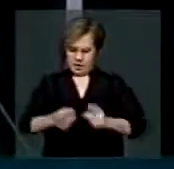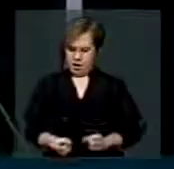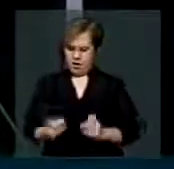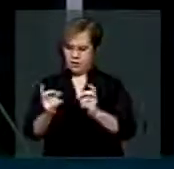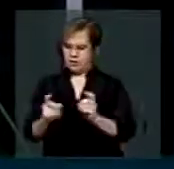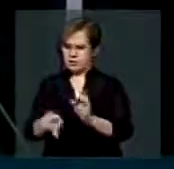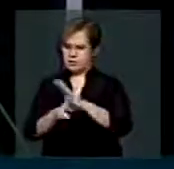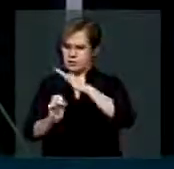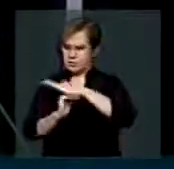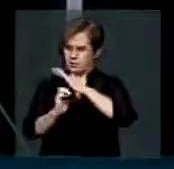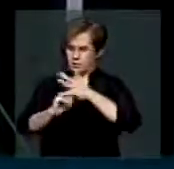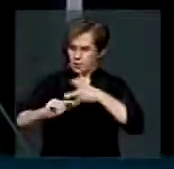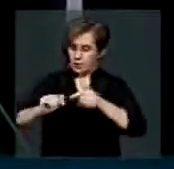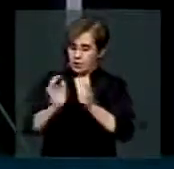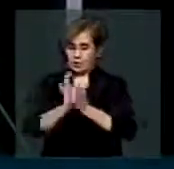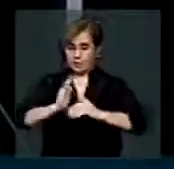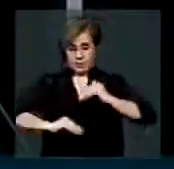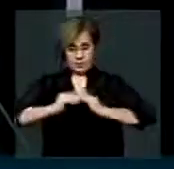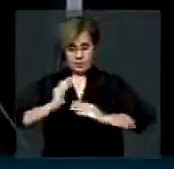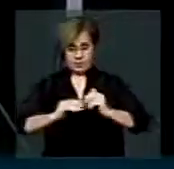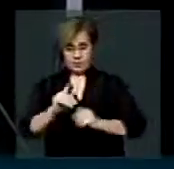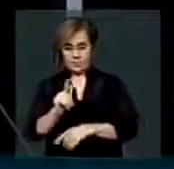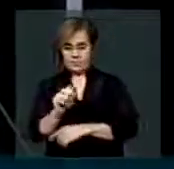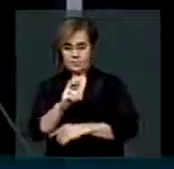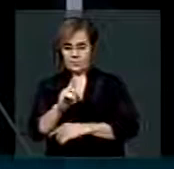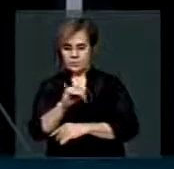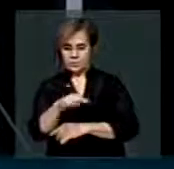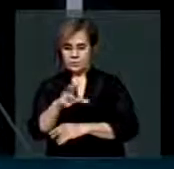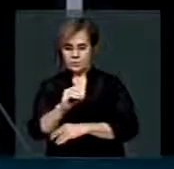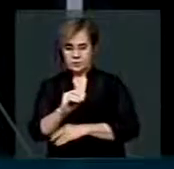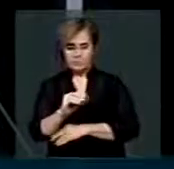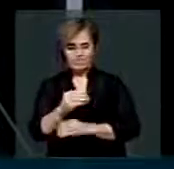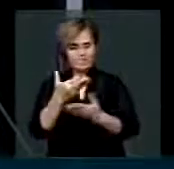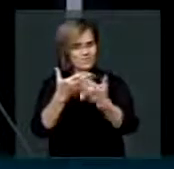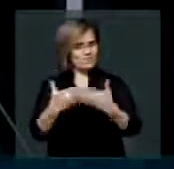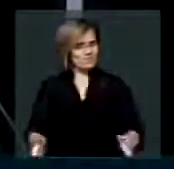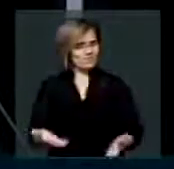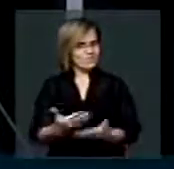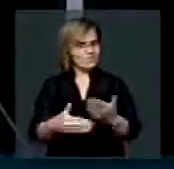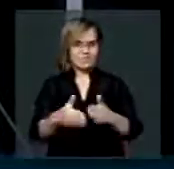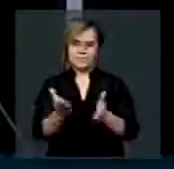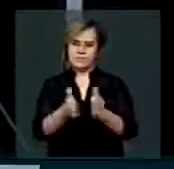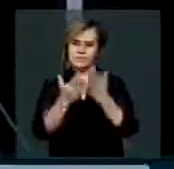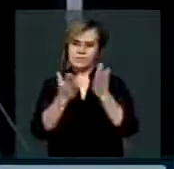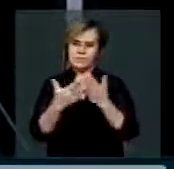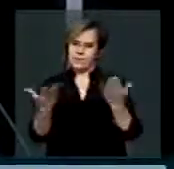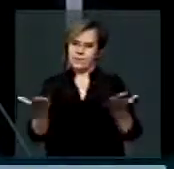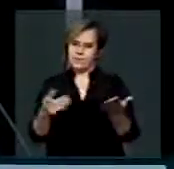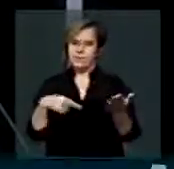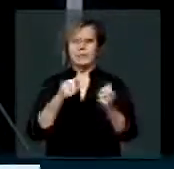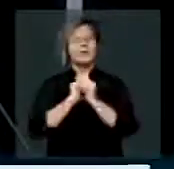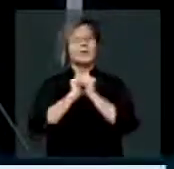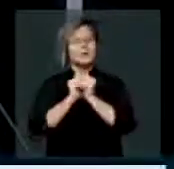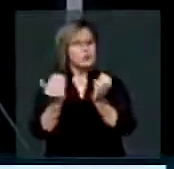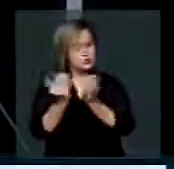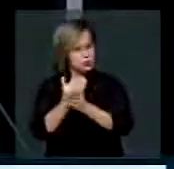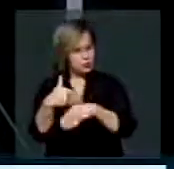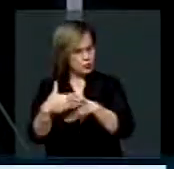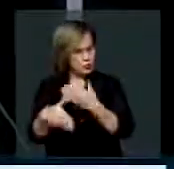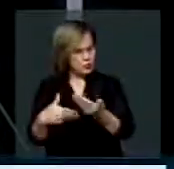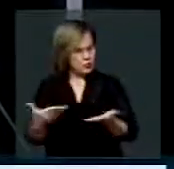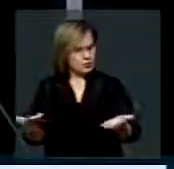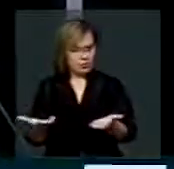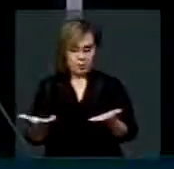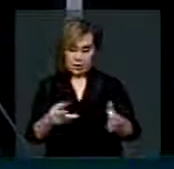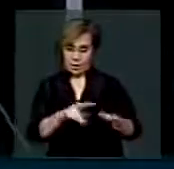os garimpeiros na maior pobreza. Nós, então, estamos acompanhando esse processo. E